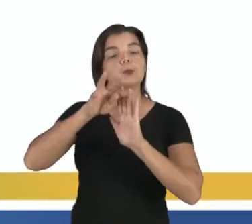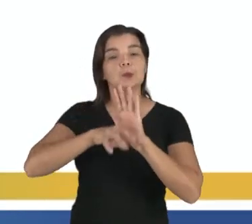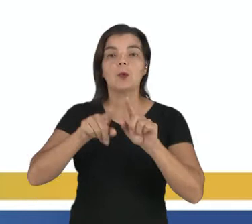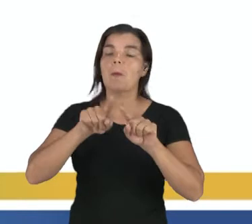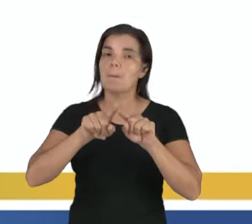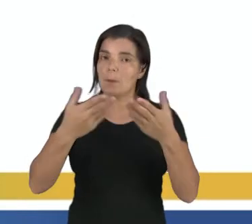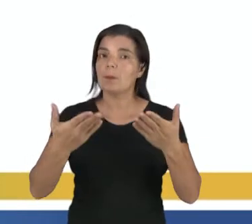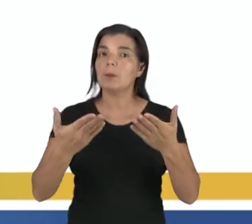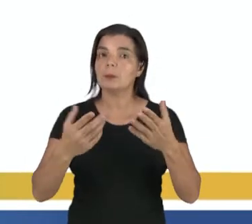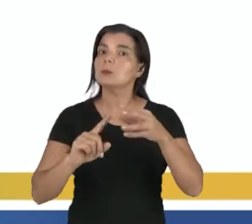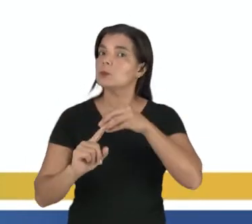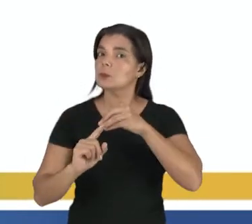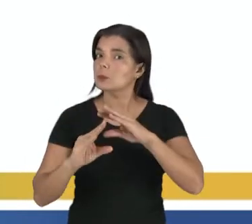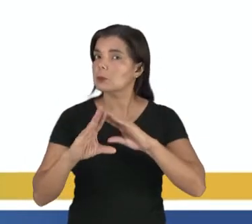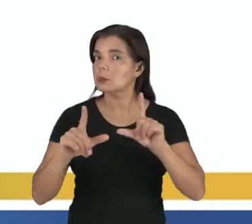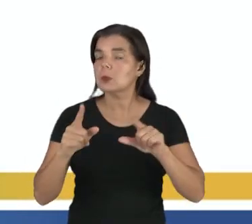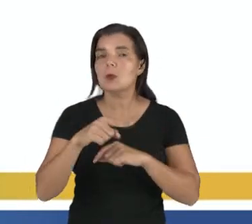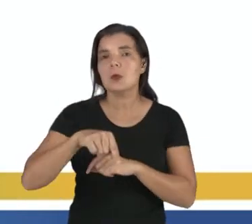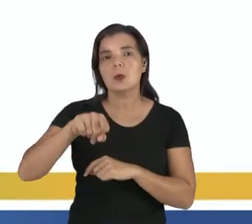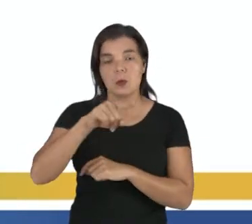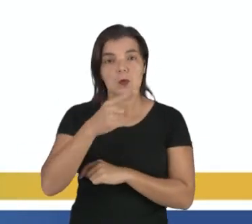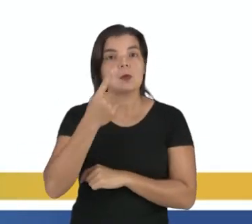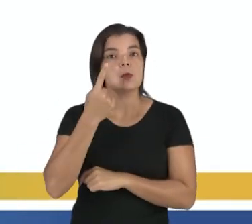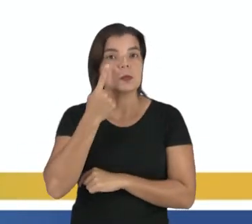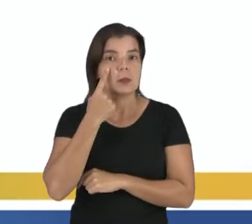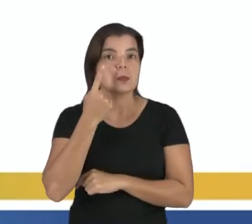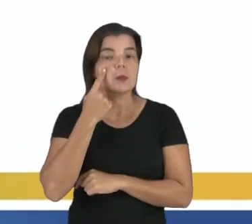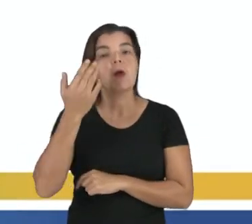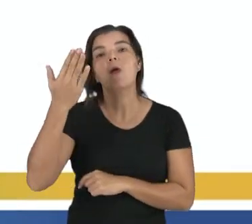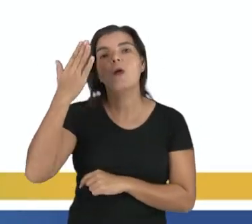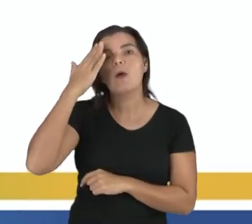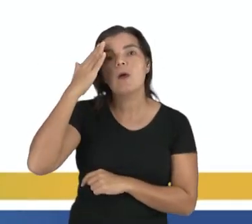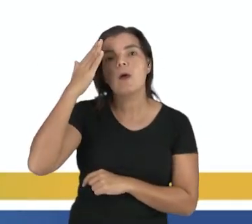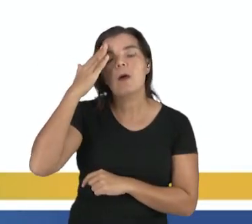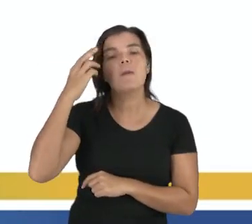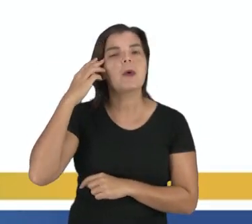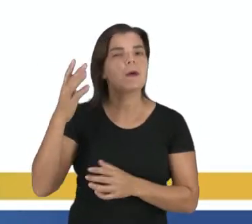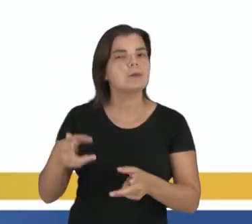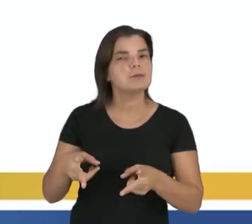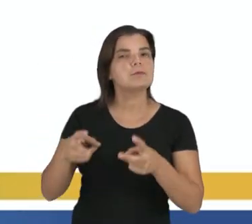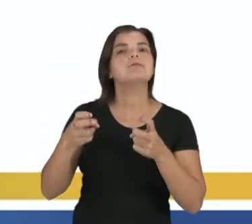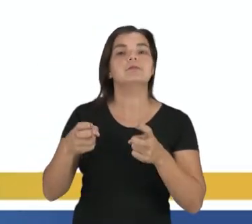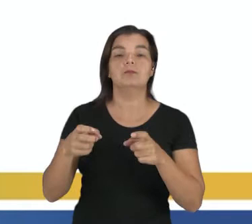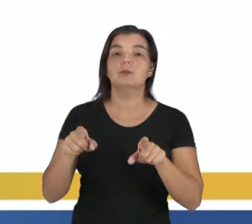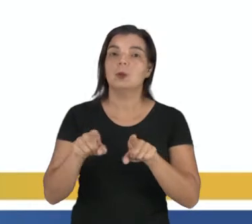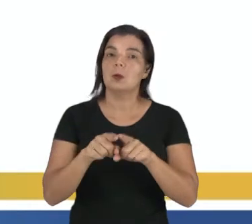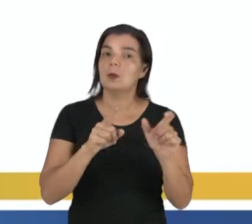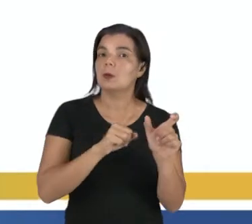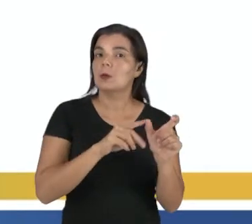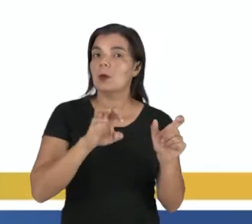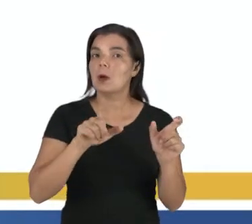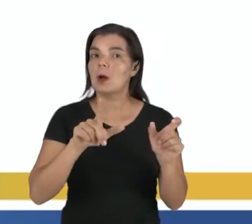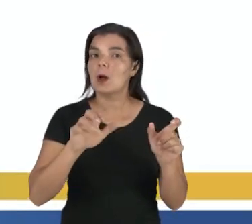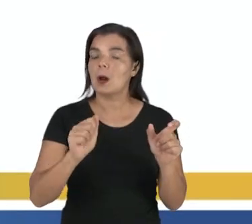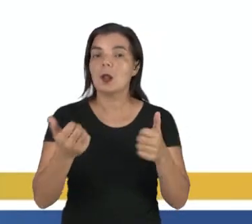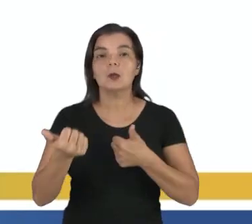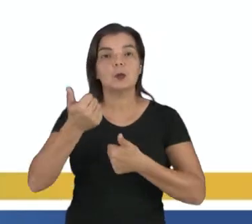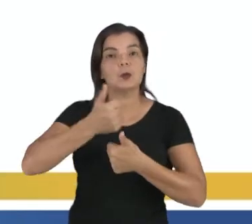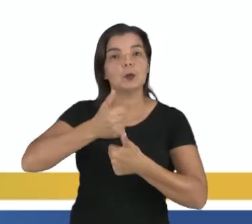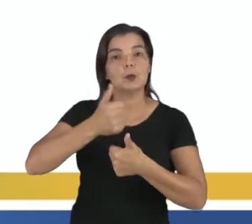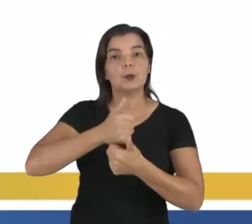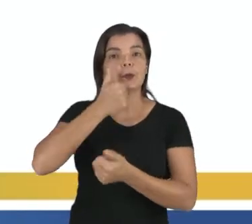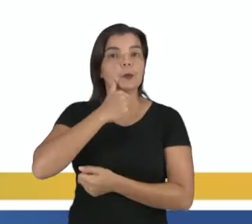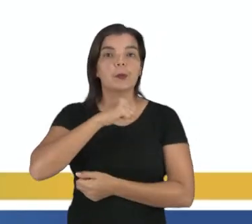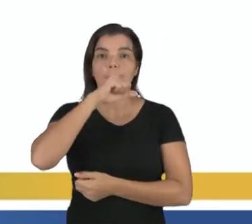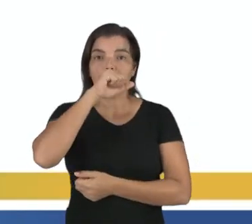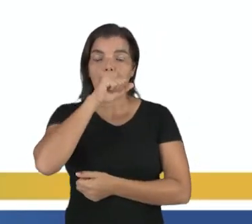mais objetividade. E você infere, você entende, você percebe que a palavra ela está substituindo